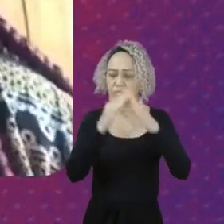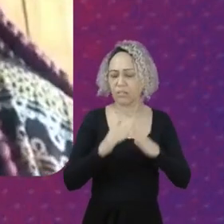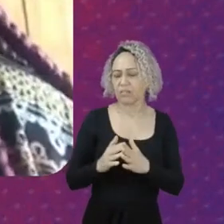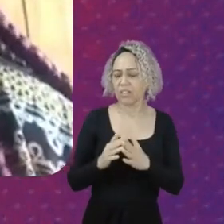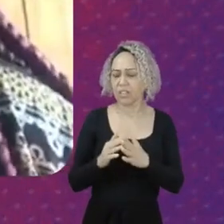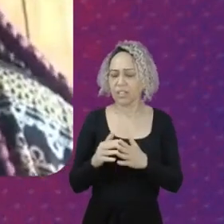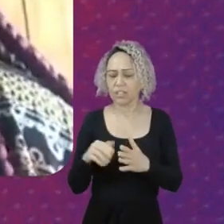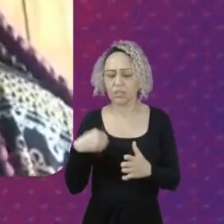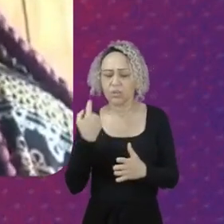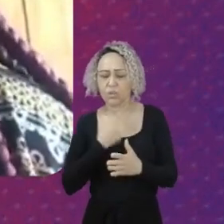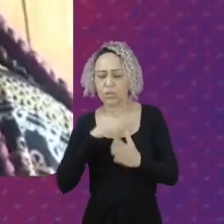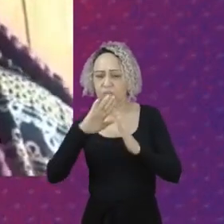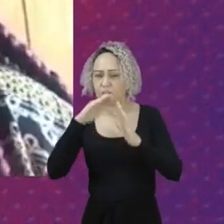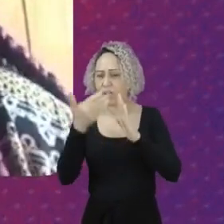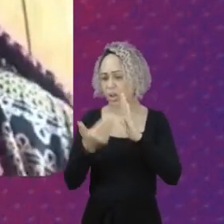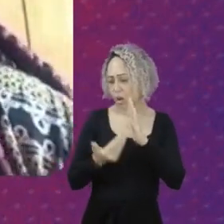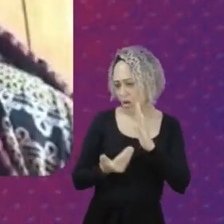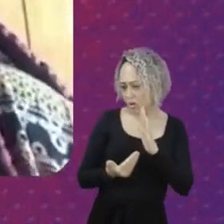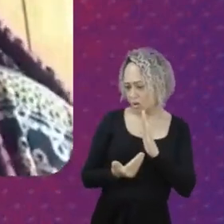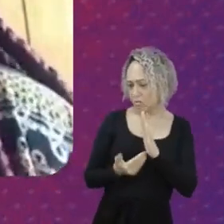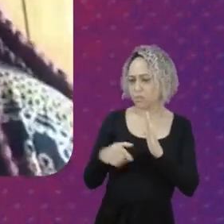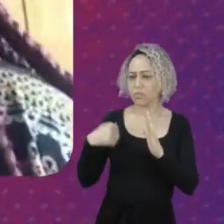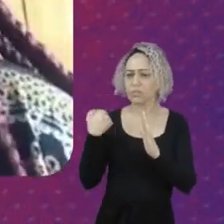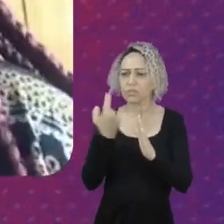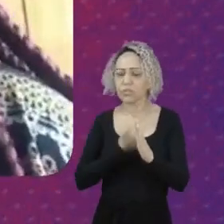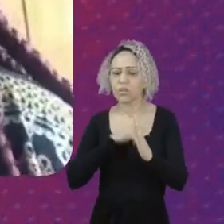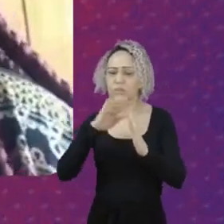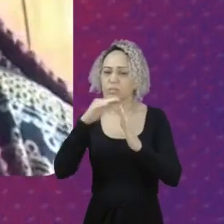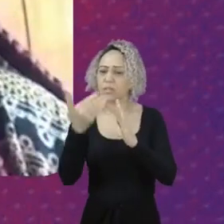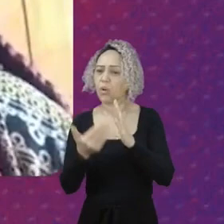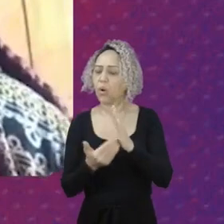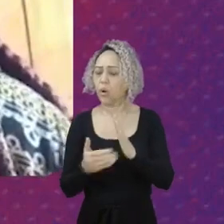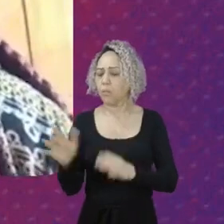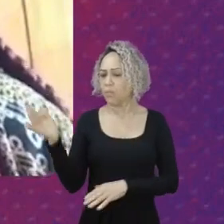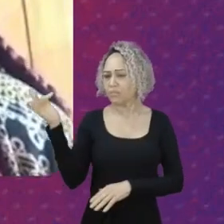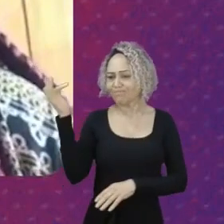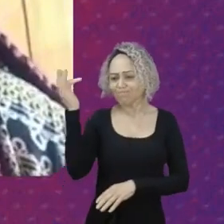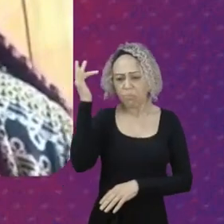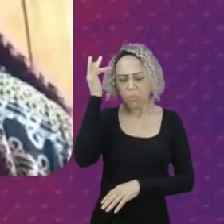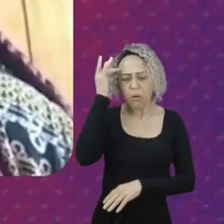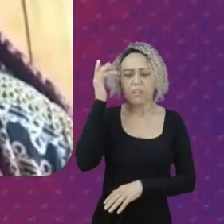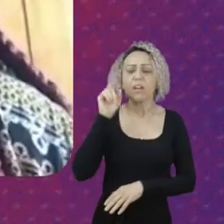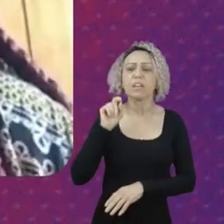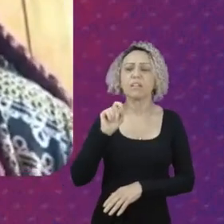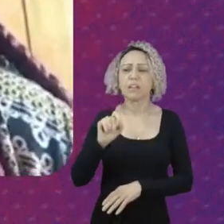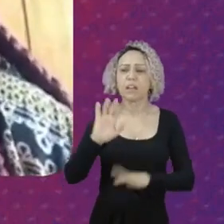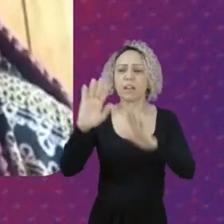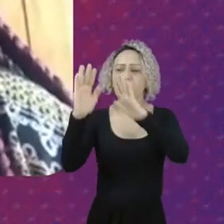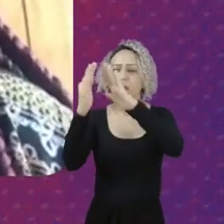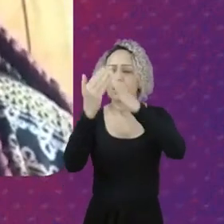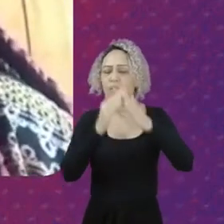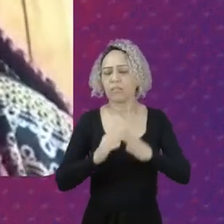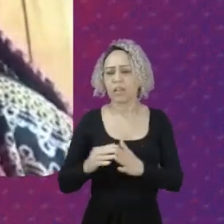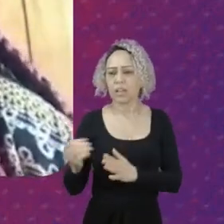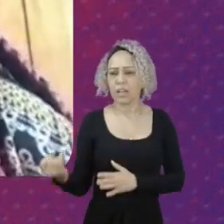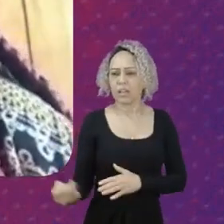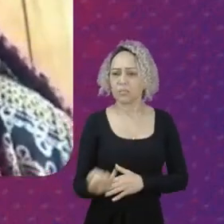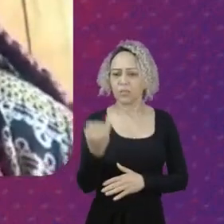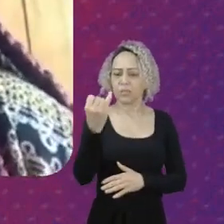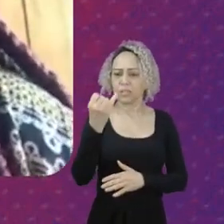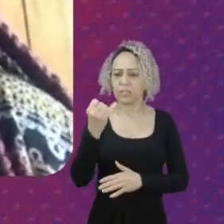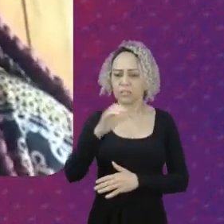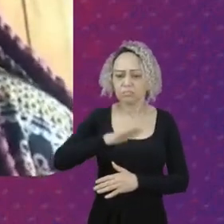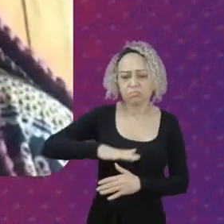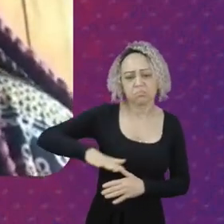das favelas, dos nossos quilombos urbanos, dos nossos quilombos modernos, ela é um espaço importante, é um